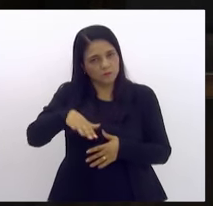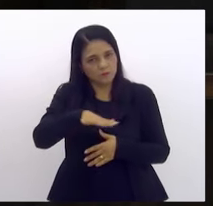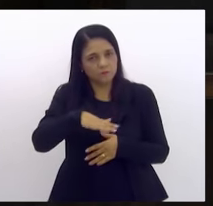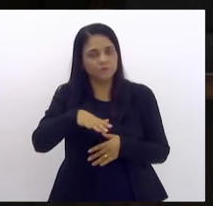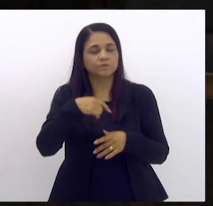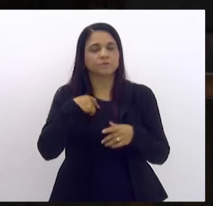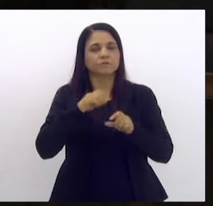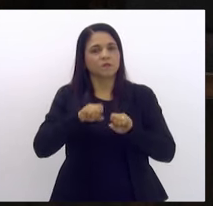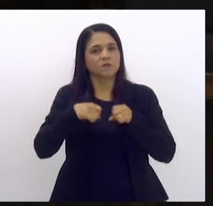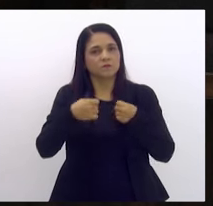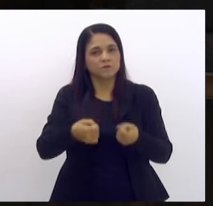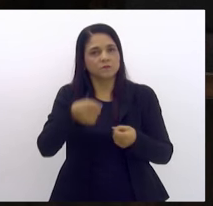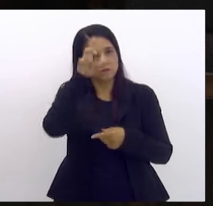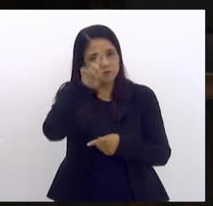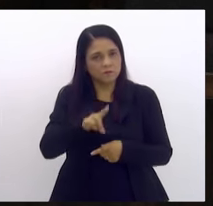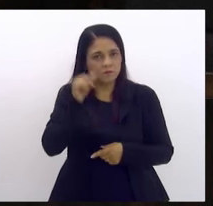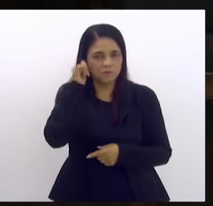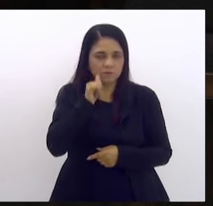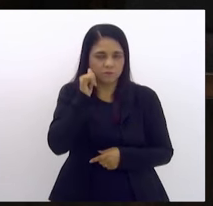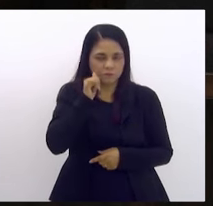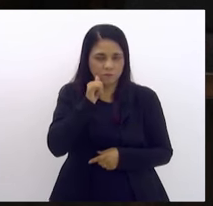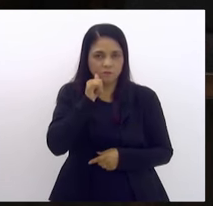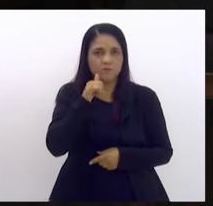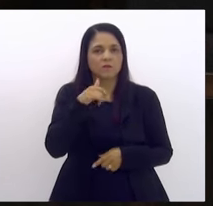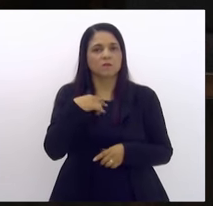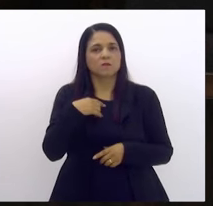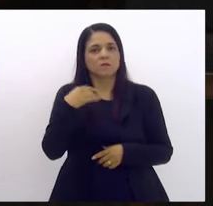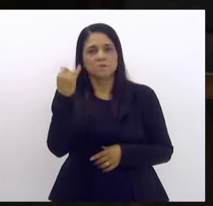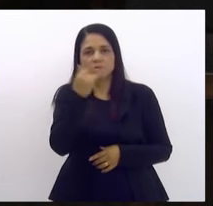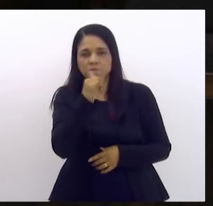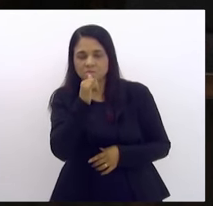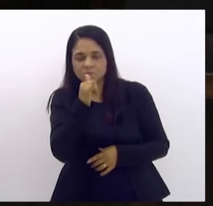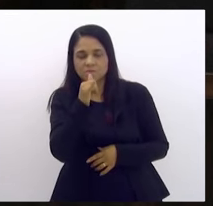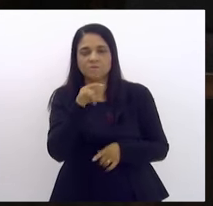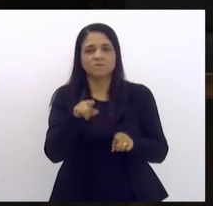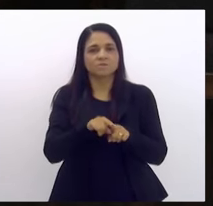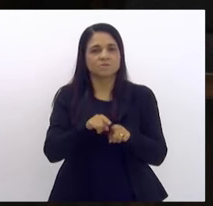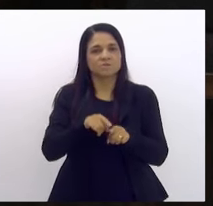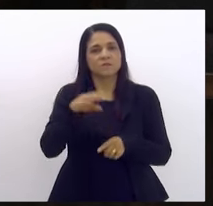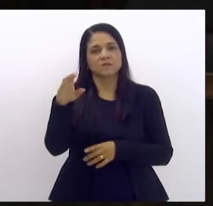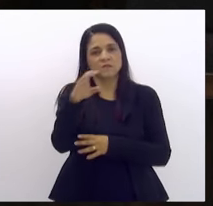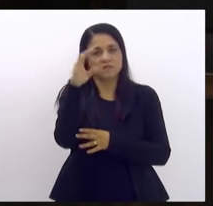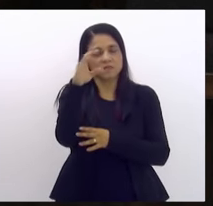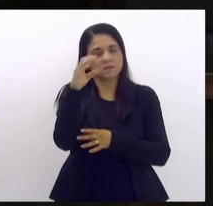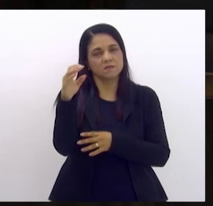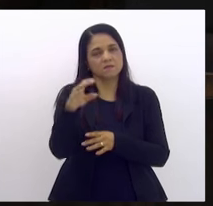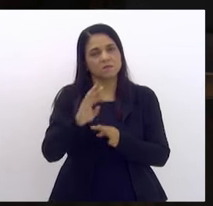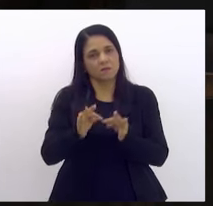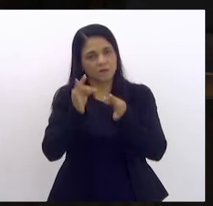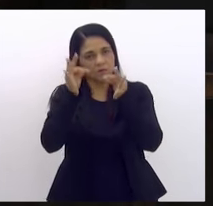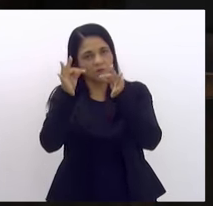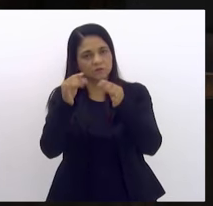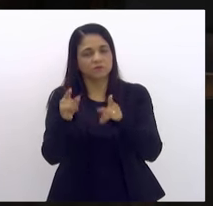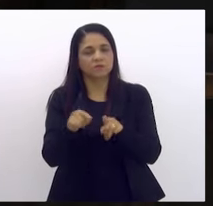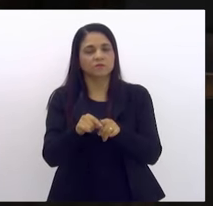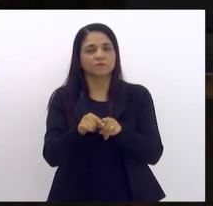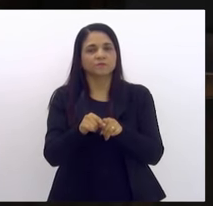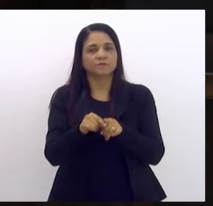de Defesa dos Direitos da Mulher, de Minas e Energia e Ciência e Tecnologia,